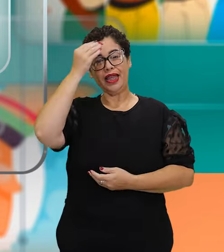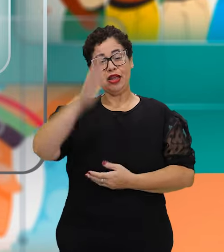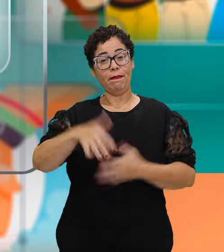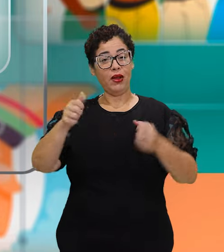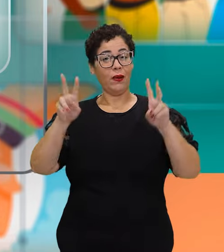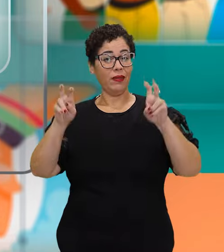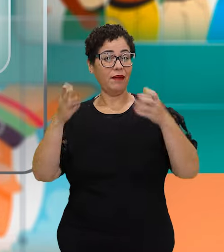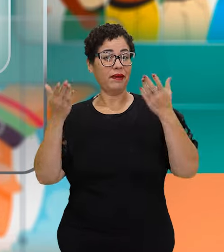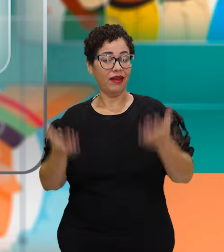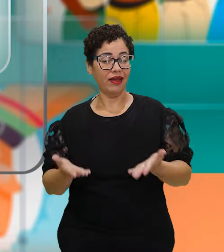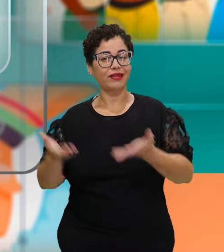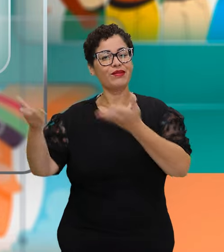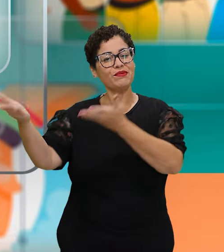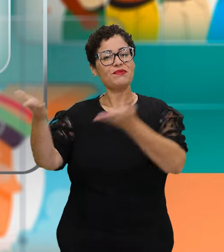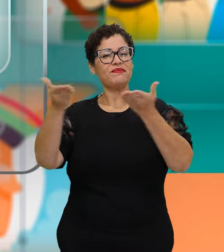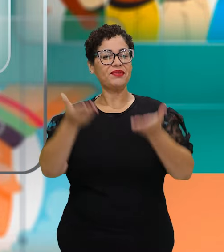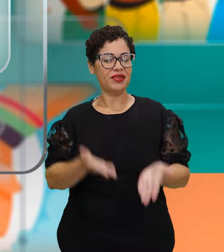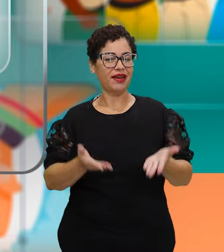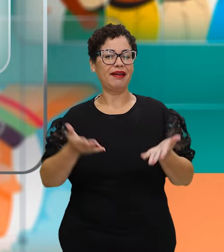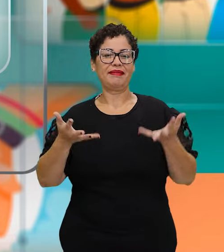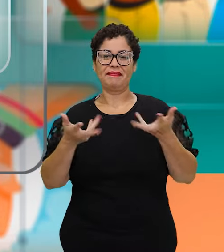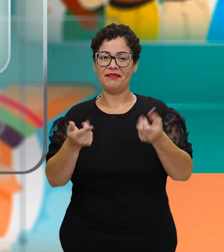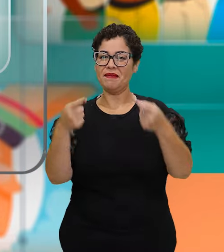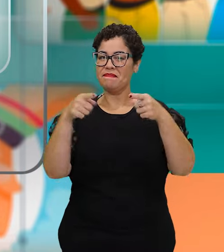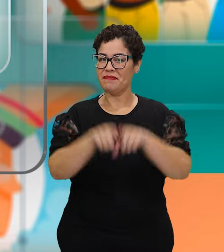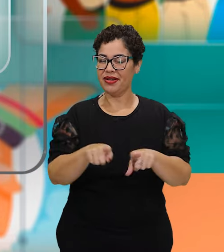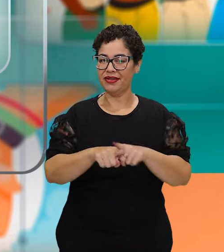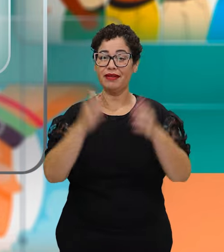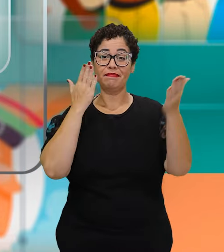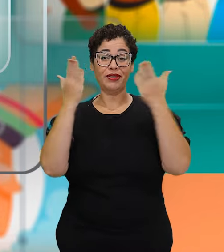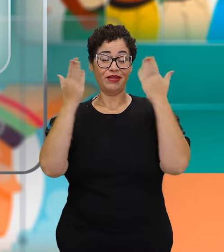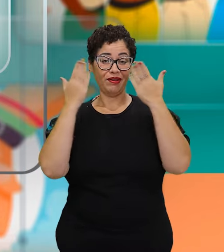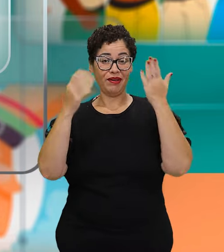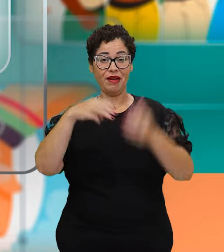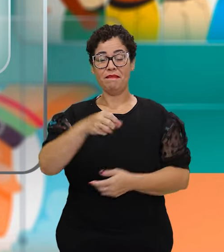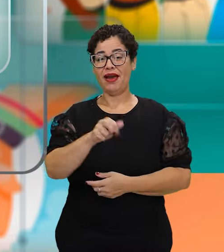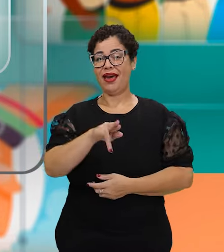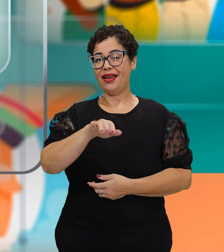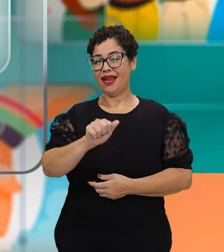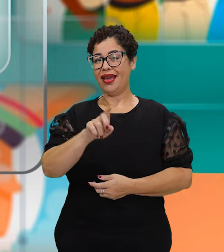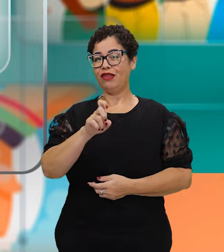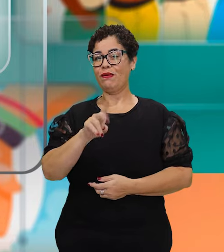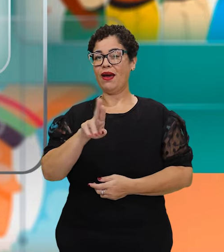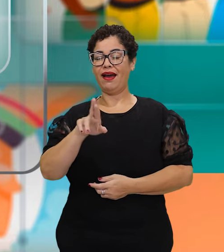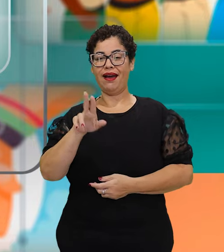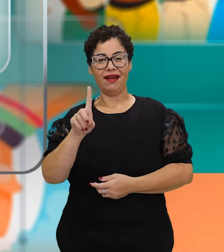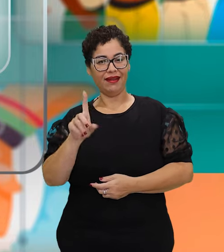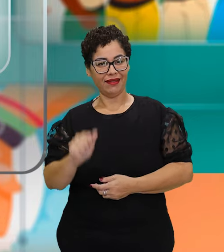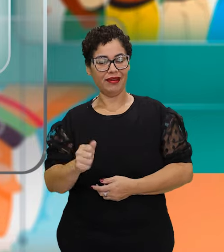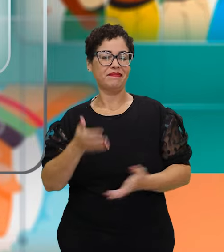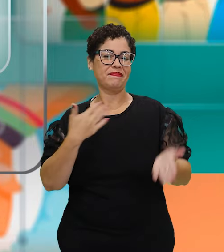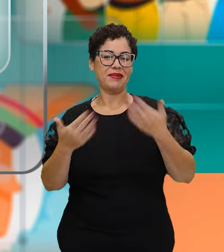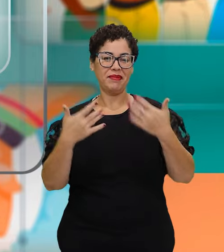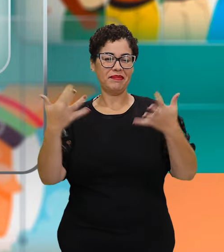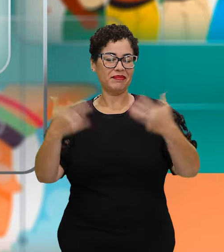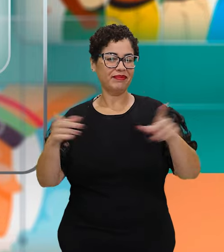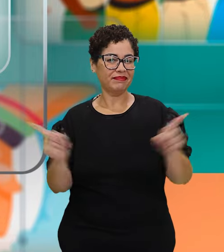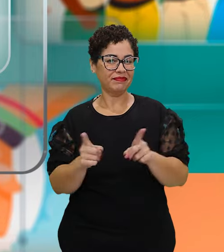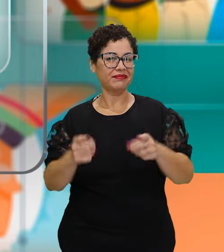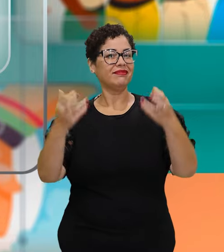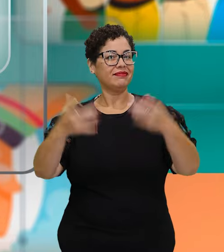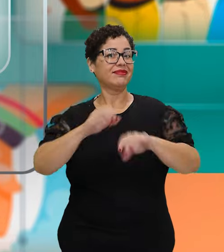tão importante, convidamos a nossa querida parceira psicóloga Maria Eduarda Nogueira para um bate-papo